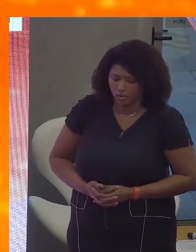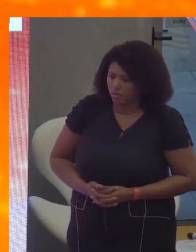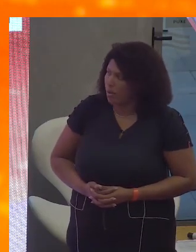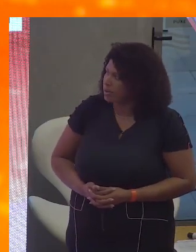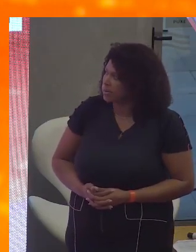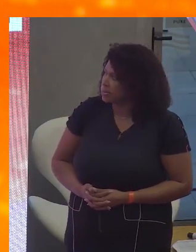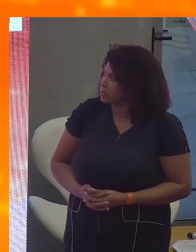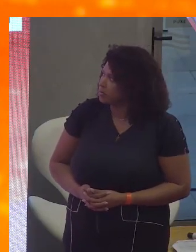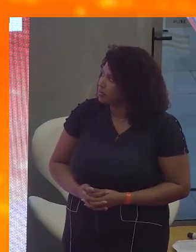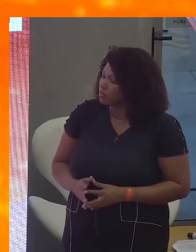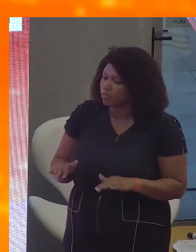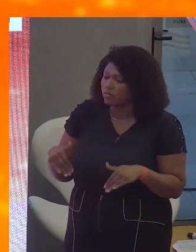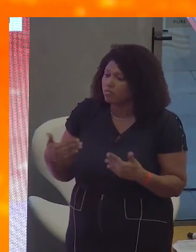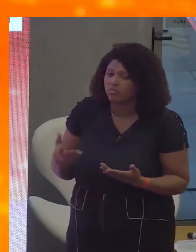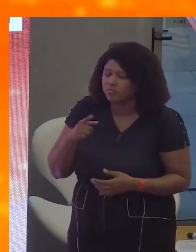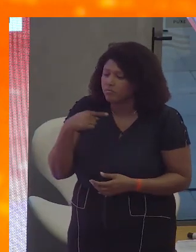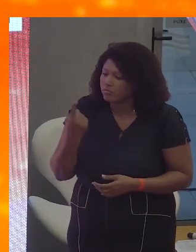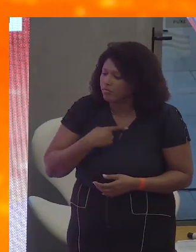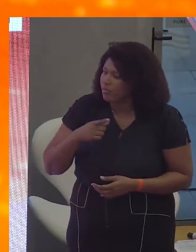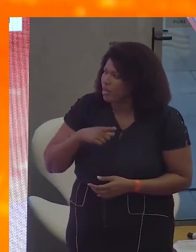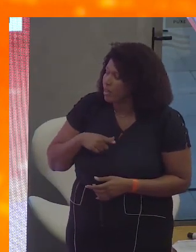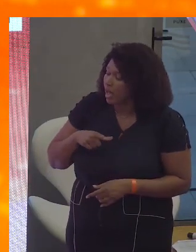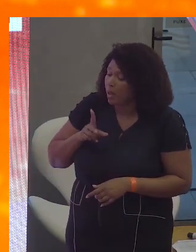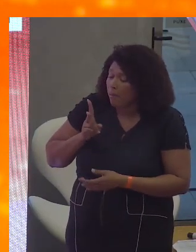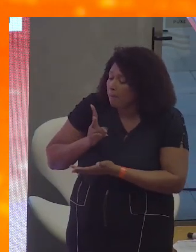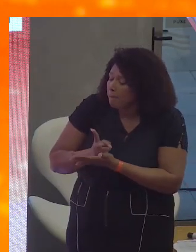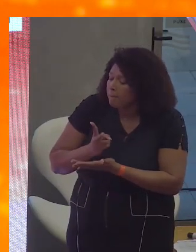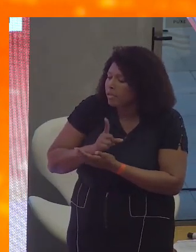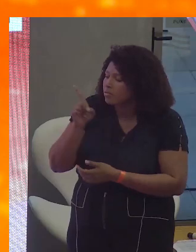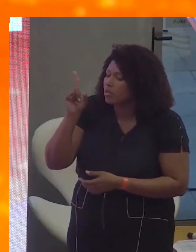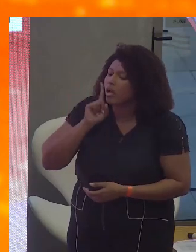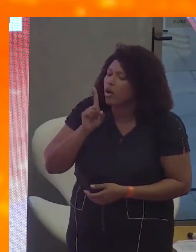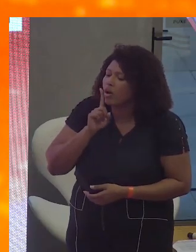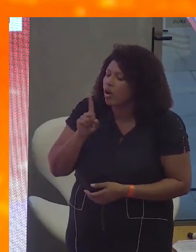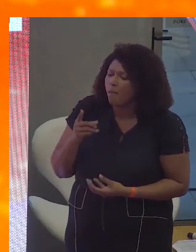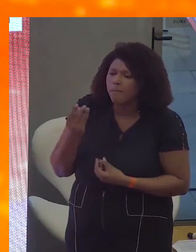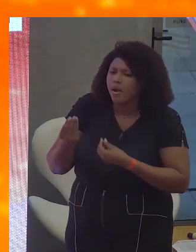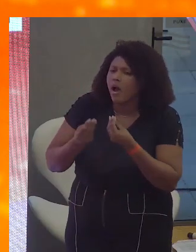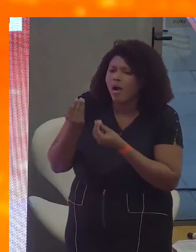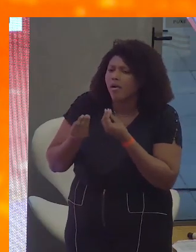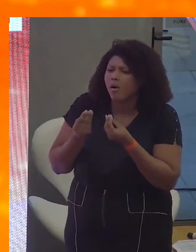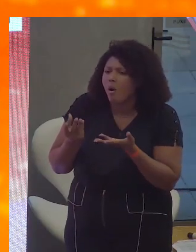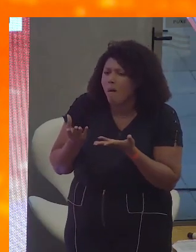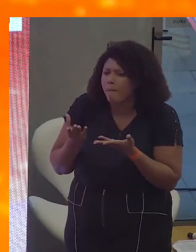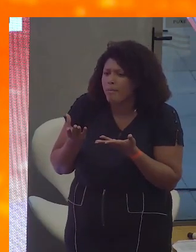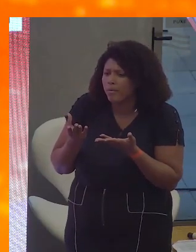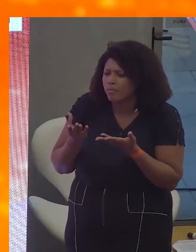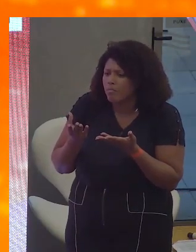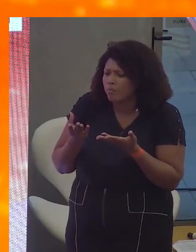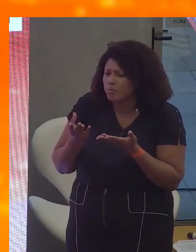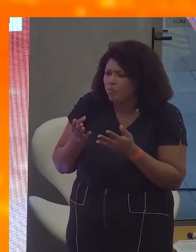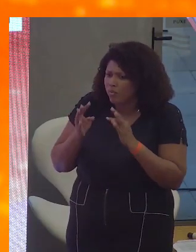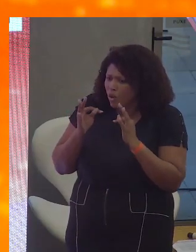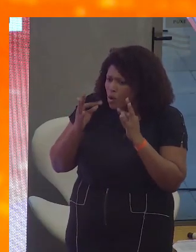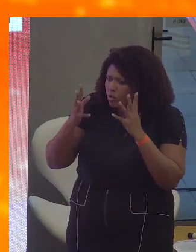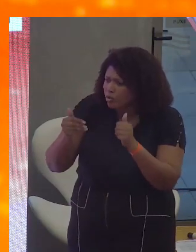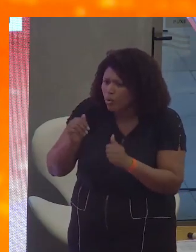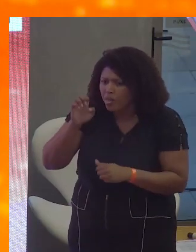Então, o que a gente tem? Mesmo na Europa, que a gente fala em comunidade, ou seja, tudo